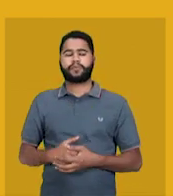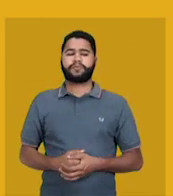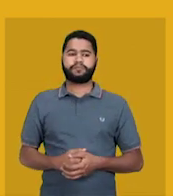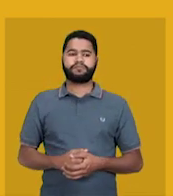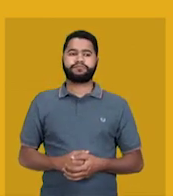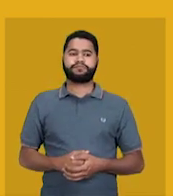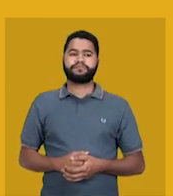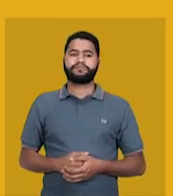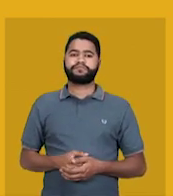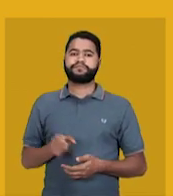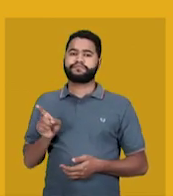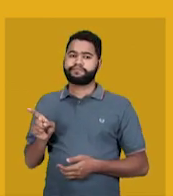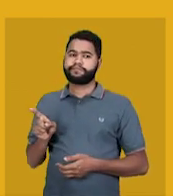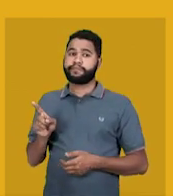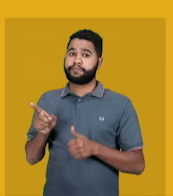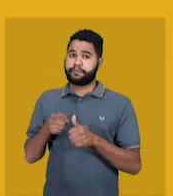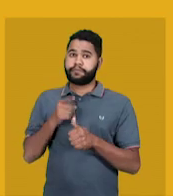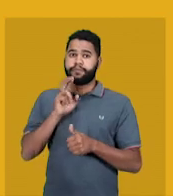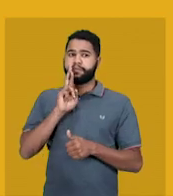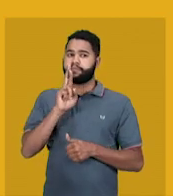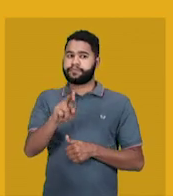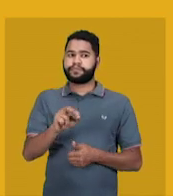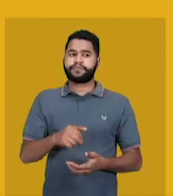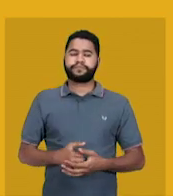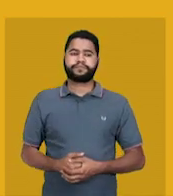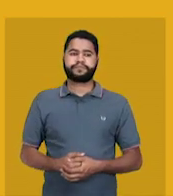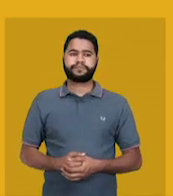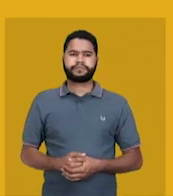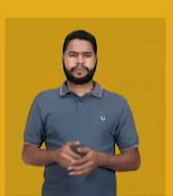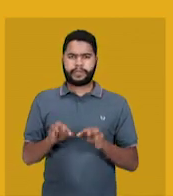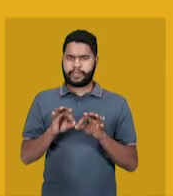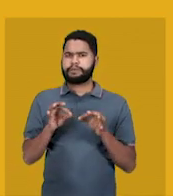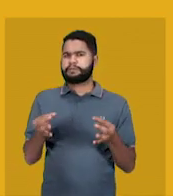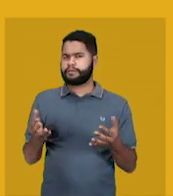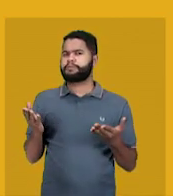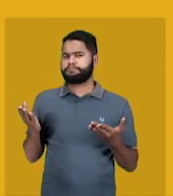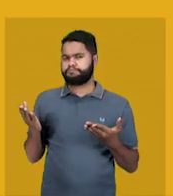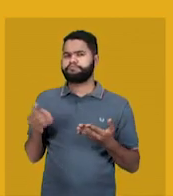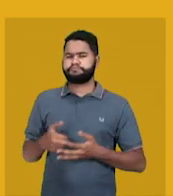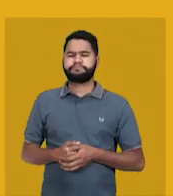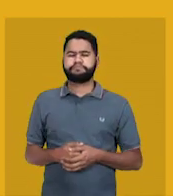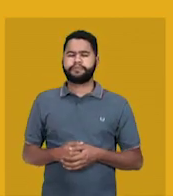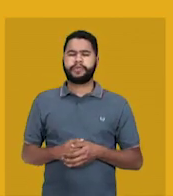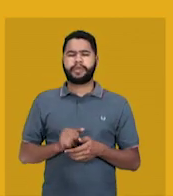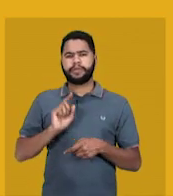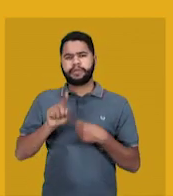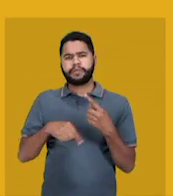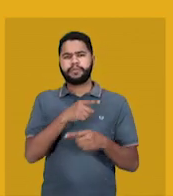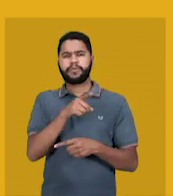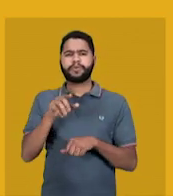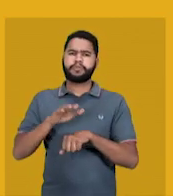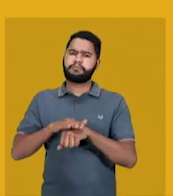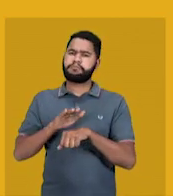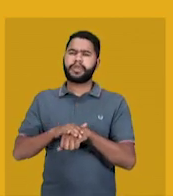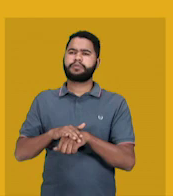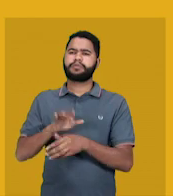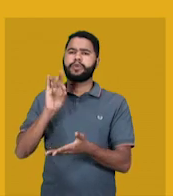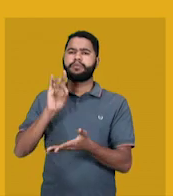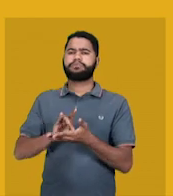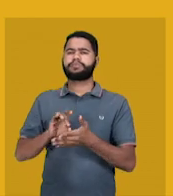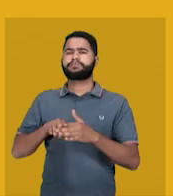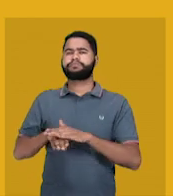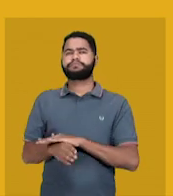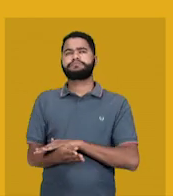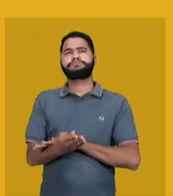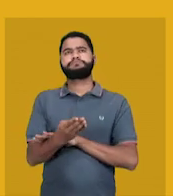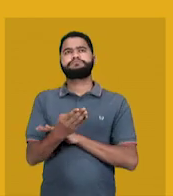a primeira respondida é muito simples daqui a pouco você vai fazer na forma automática você pode